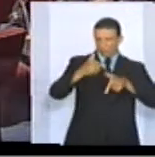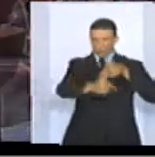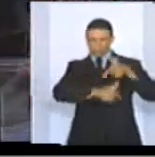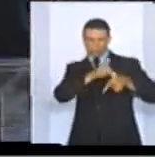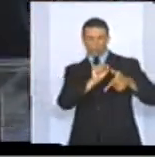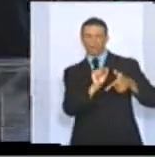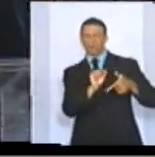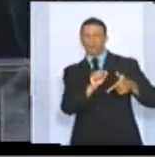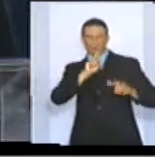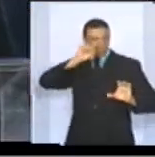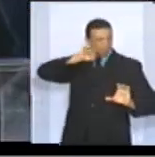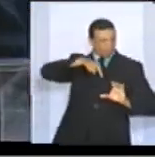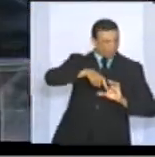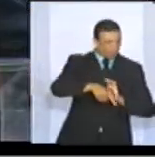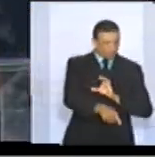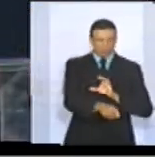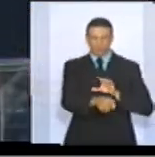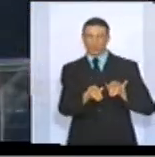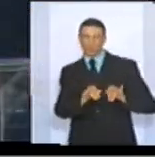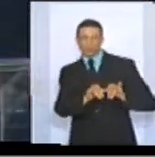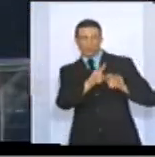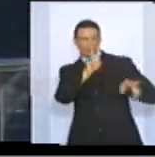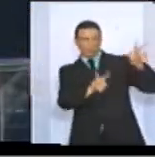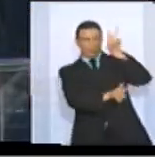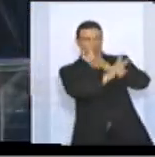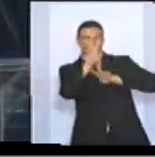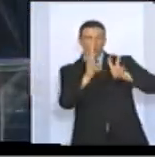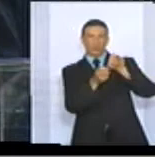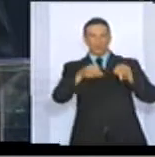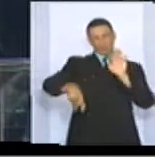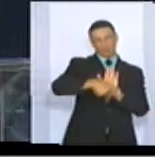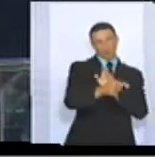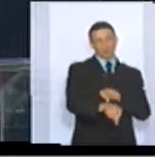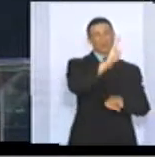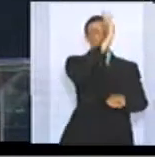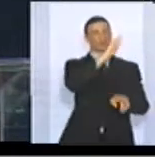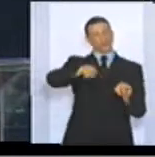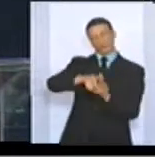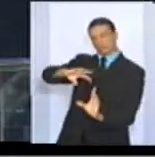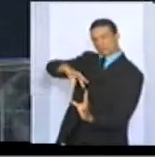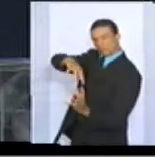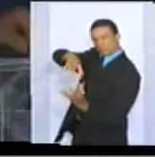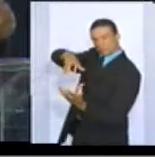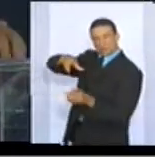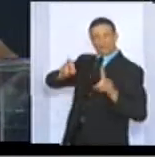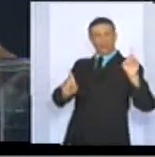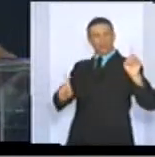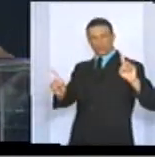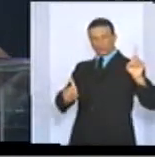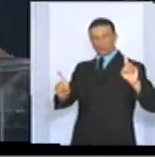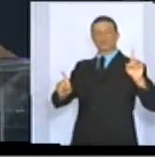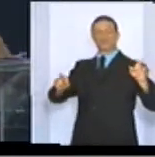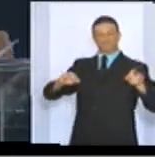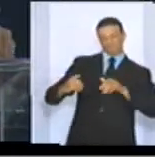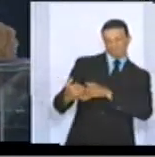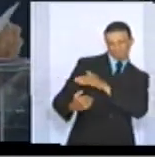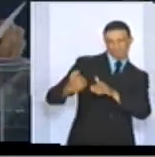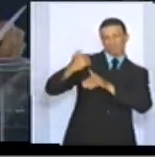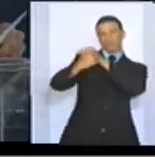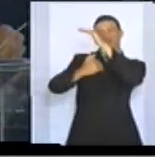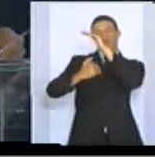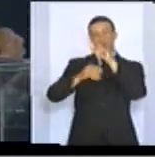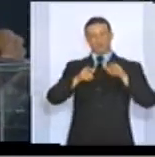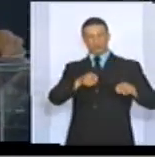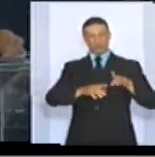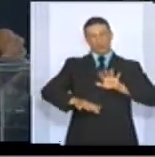em profundidade o mercado audiovisual brasileiro e mundial e dominar as questões relativas